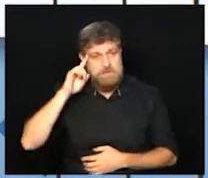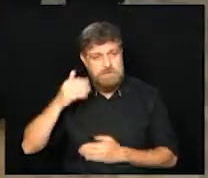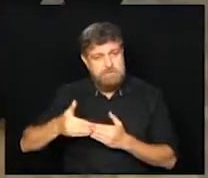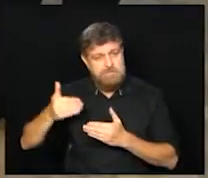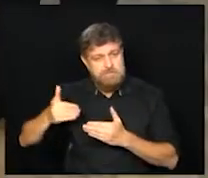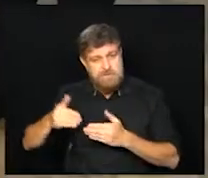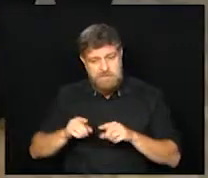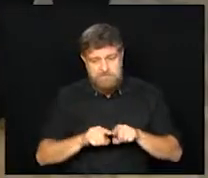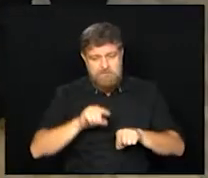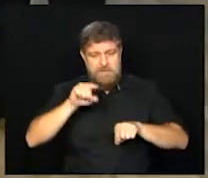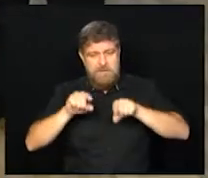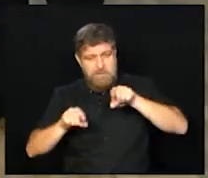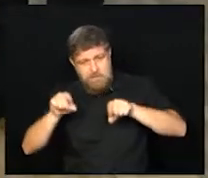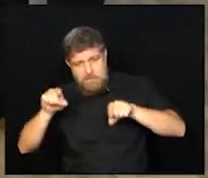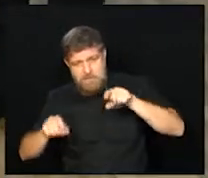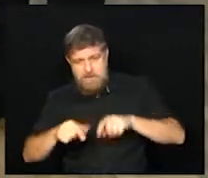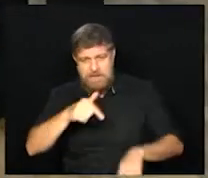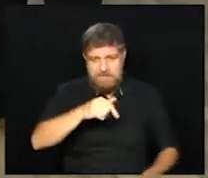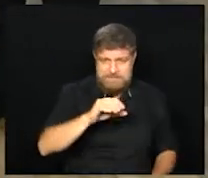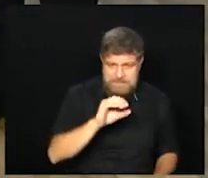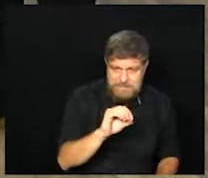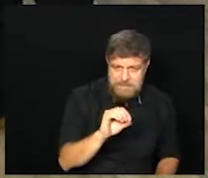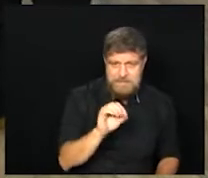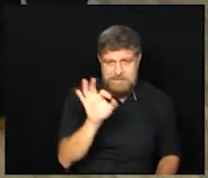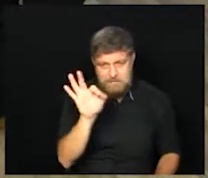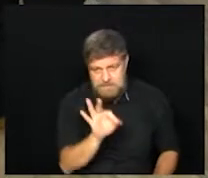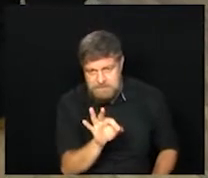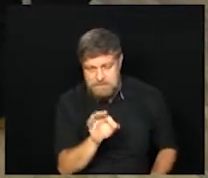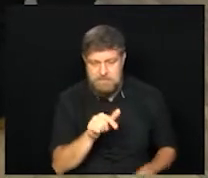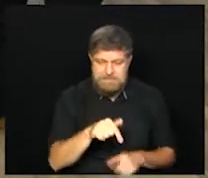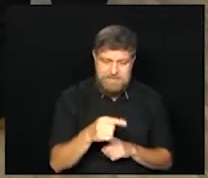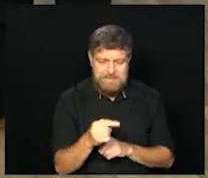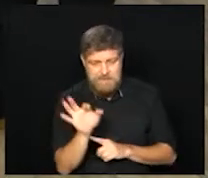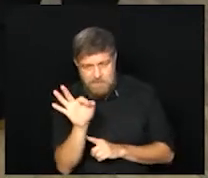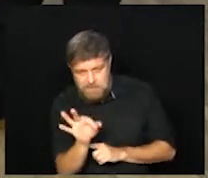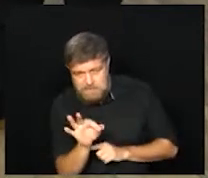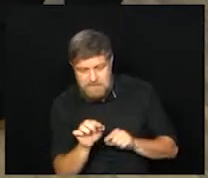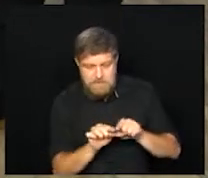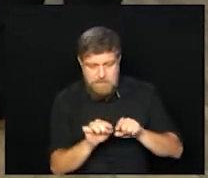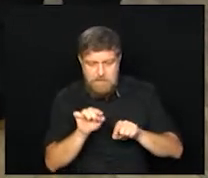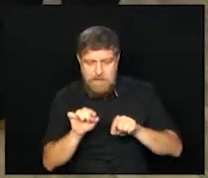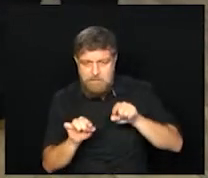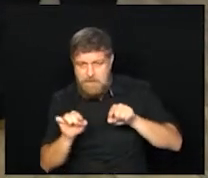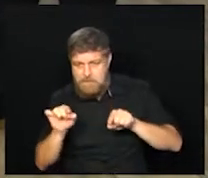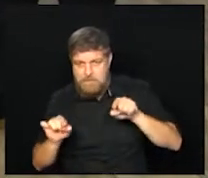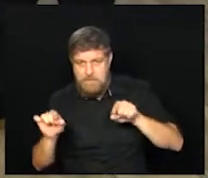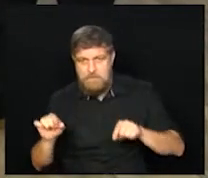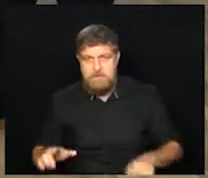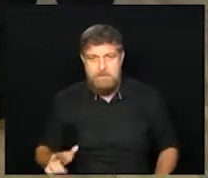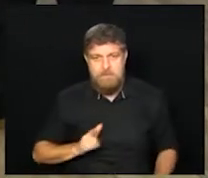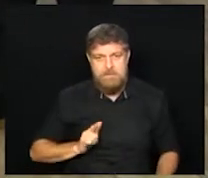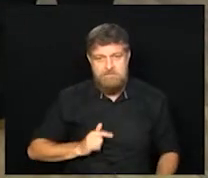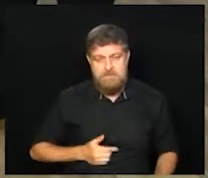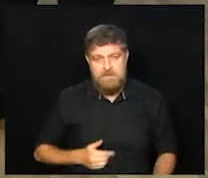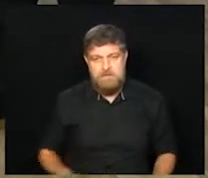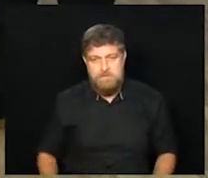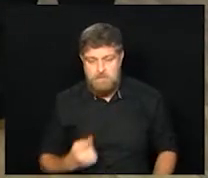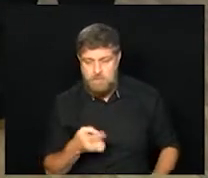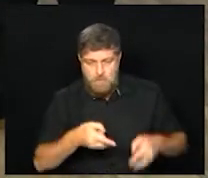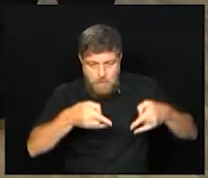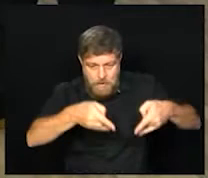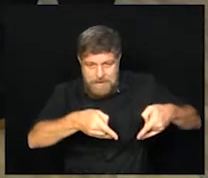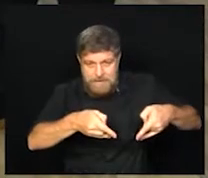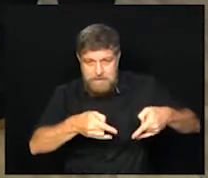mais de 70, ontem foi 70, hoje 71, mas que aos poucos a rede foi tirado um leito